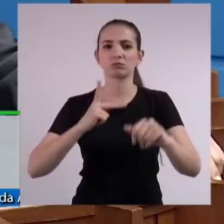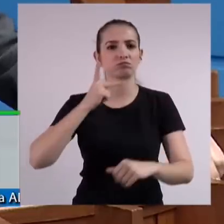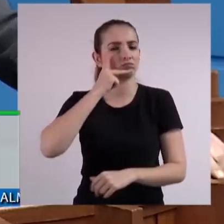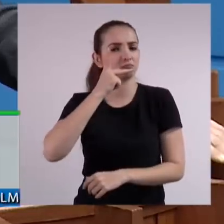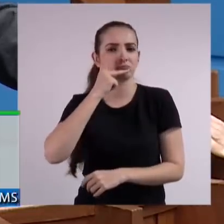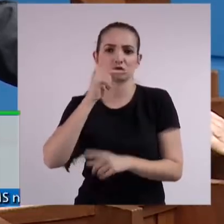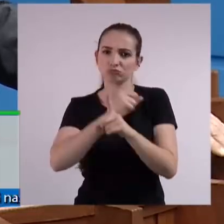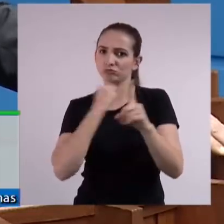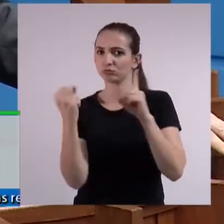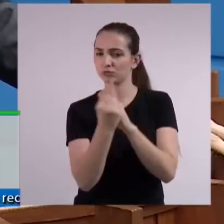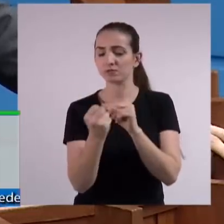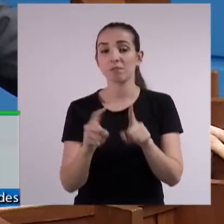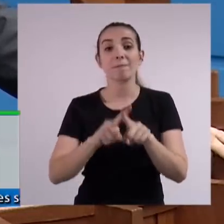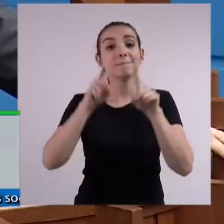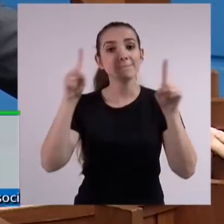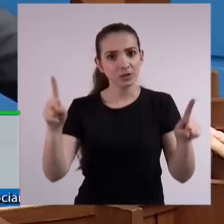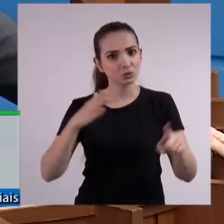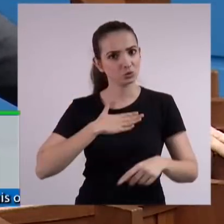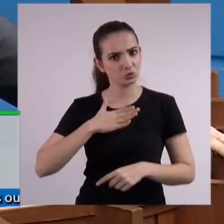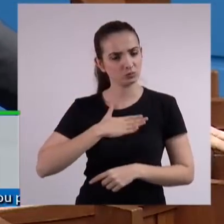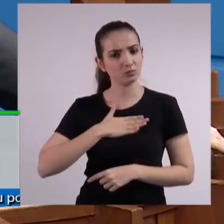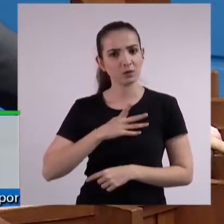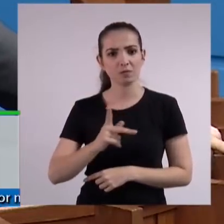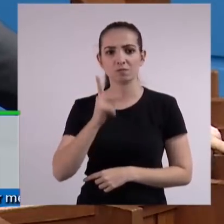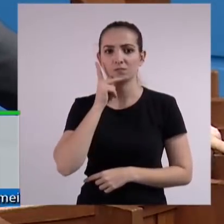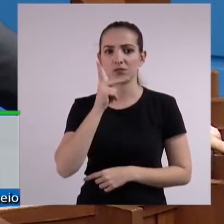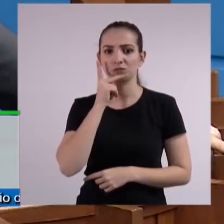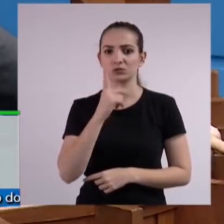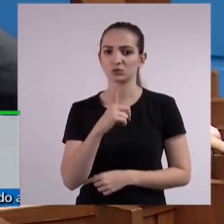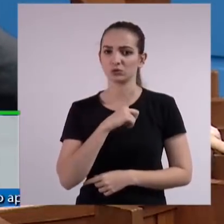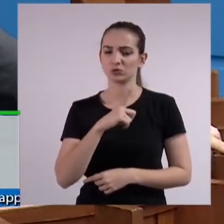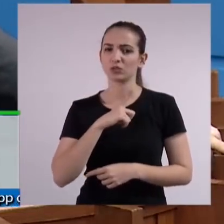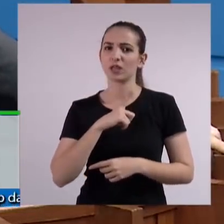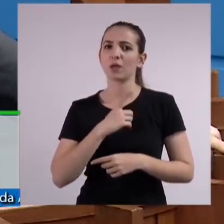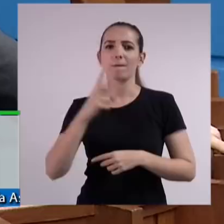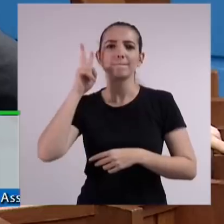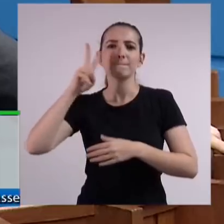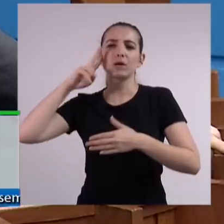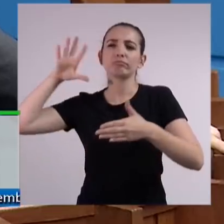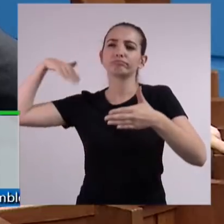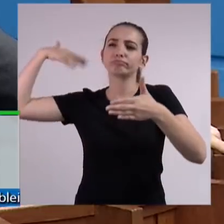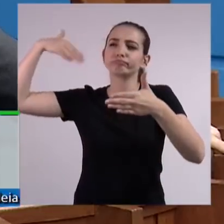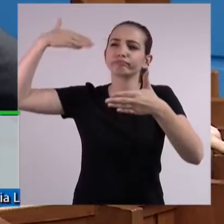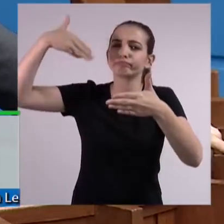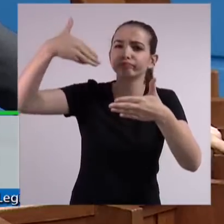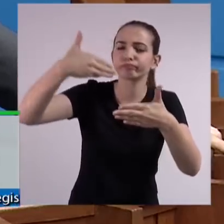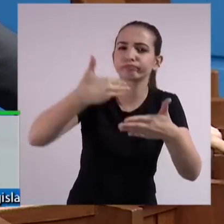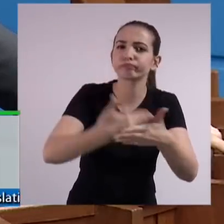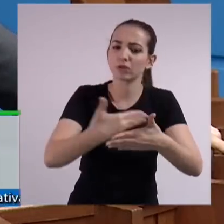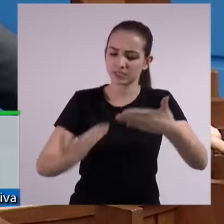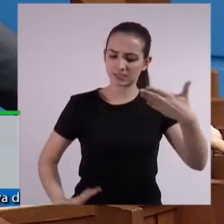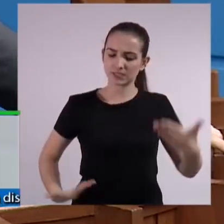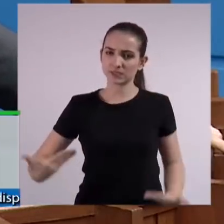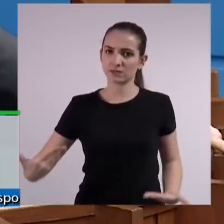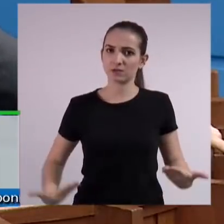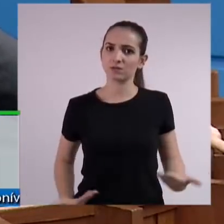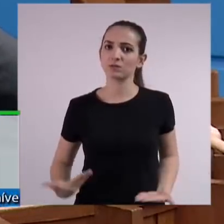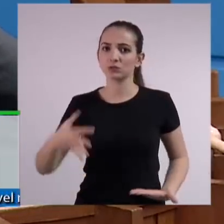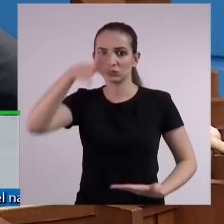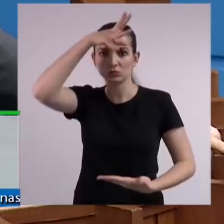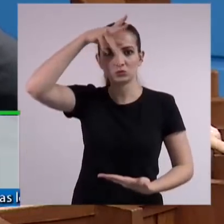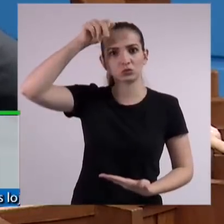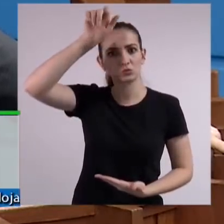da sociedade. Mas um partido político que tem uma longa história a serviço de Mato Grosso do